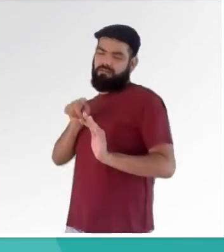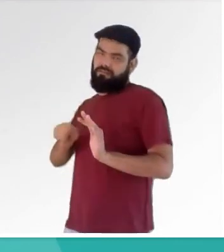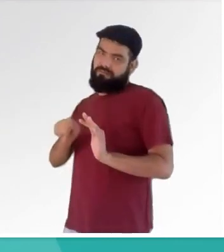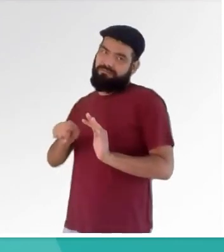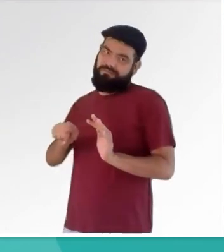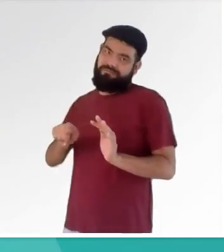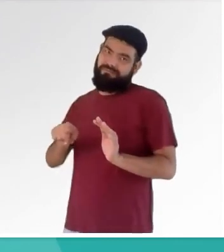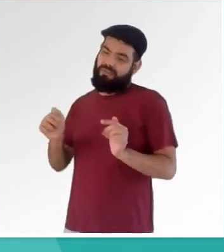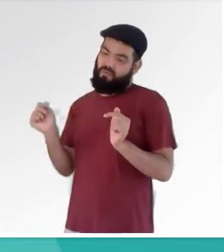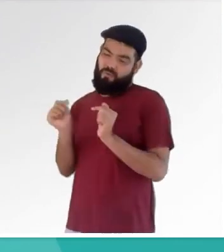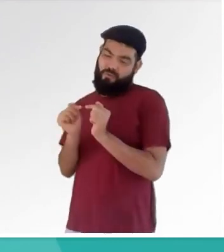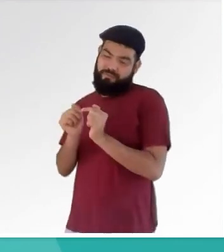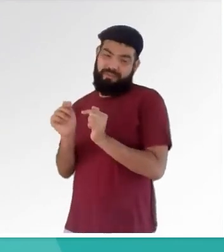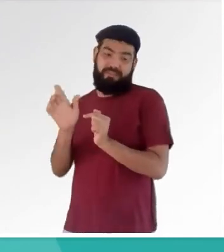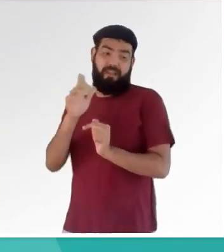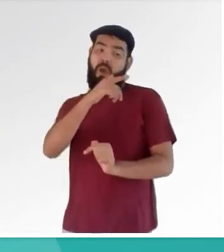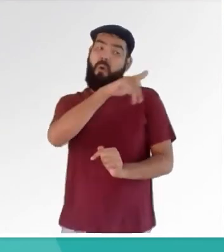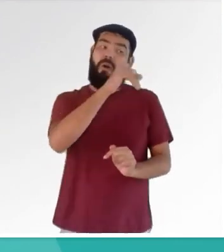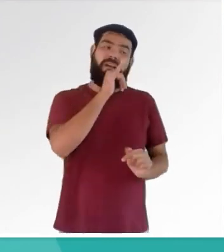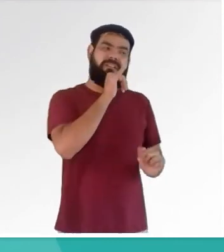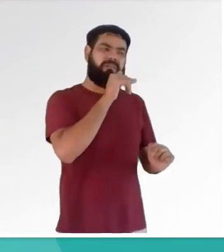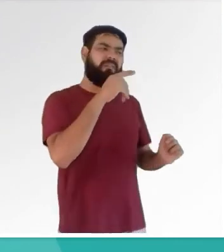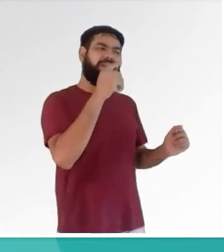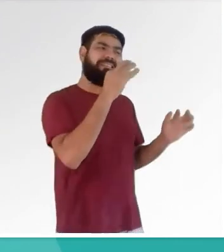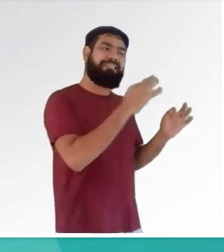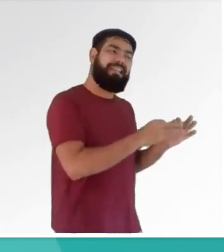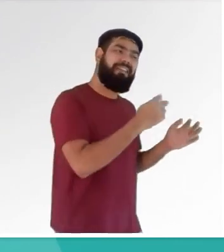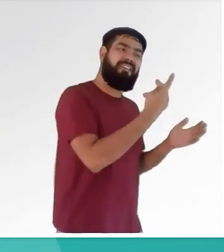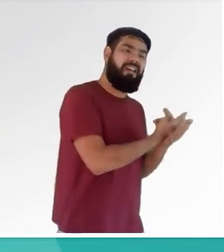acordo com a visão que aquela religião tem.